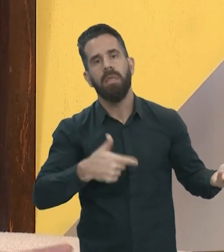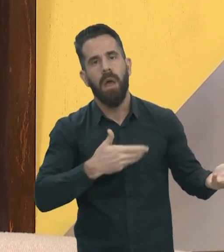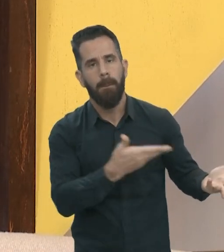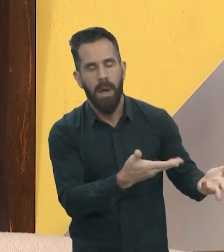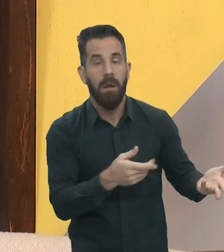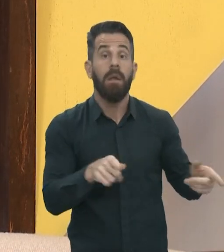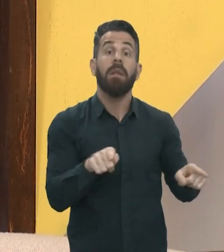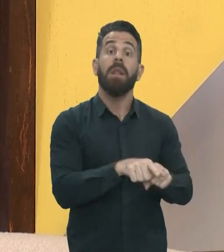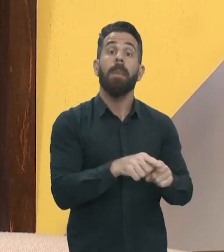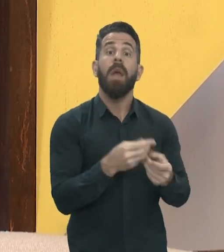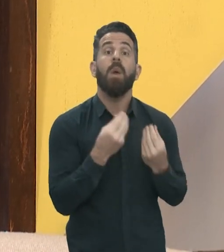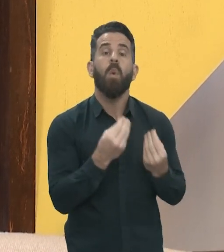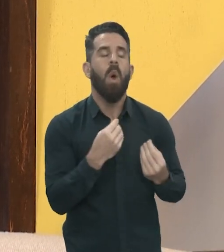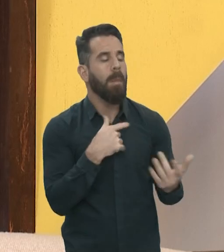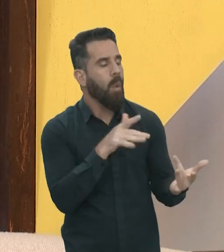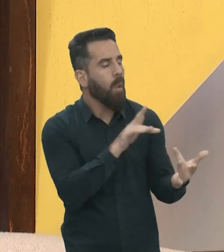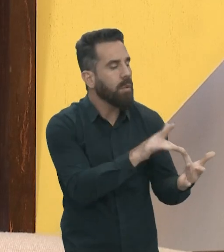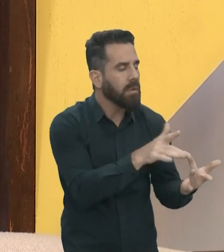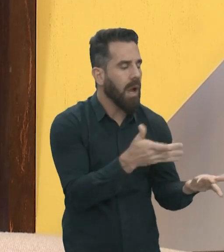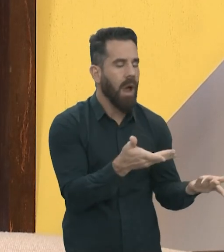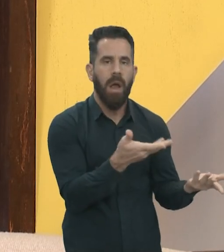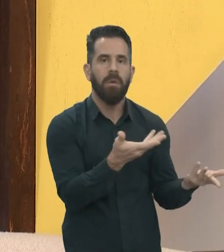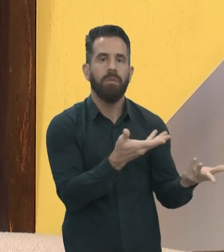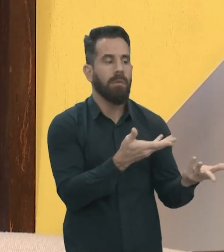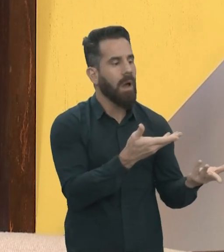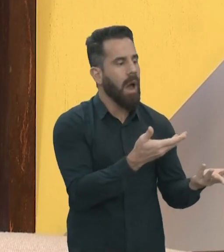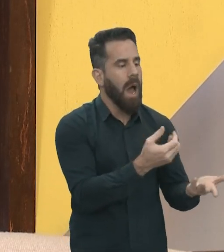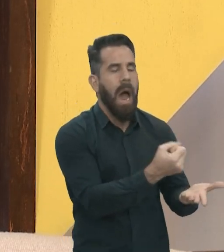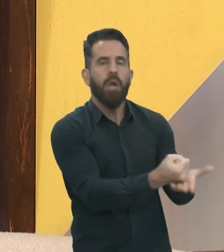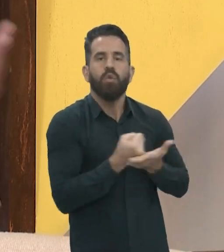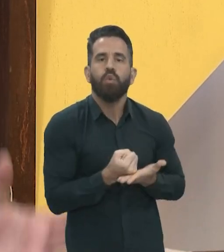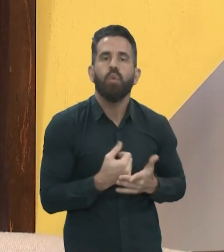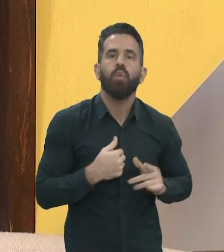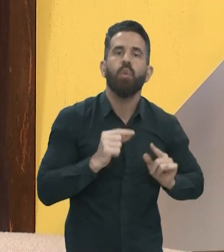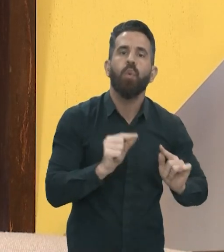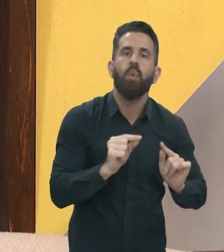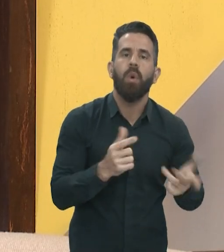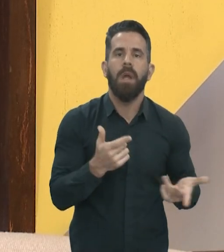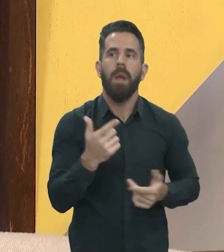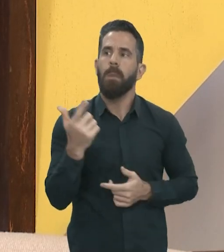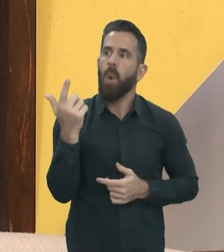a CEINFRA hoje atua para garantir aí que nós